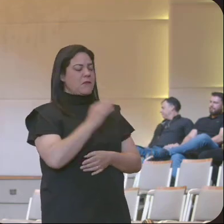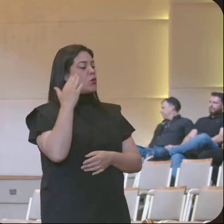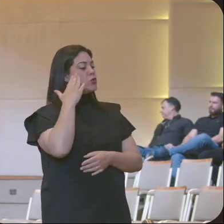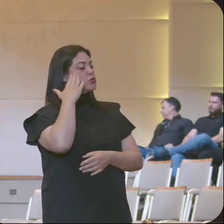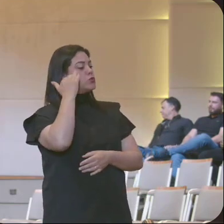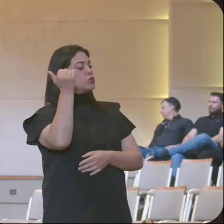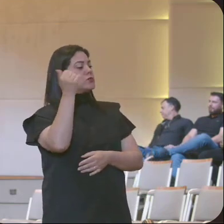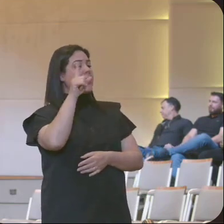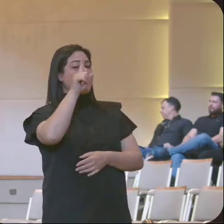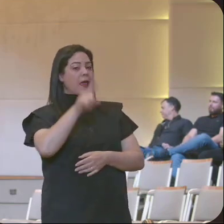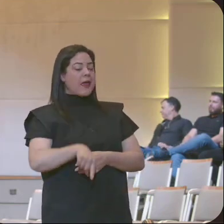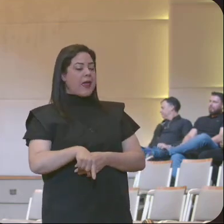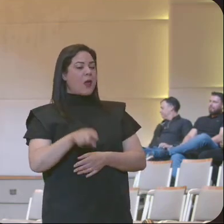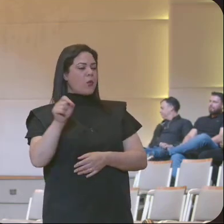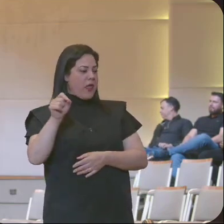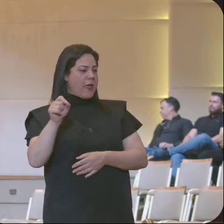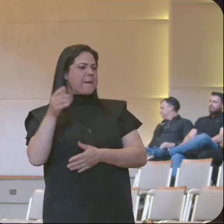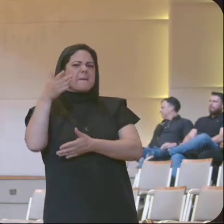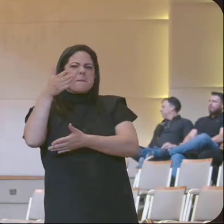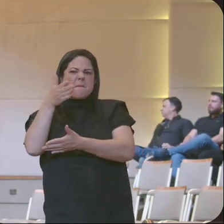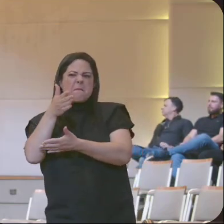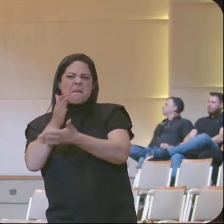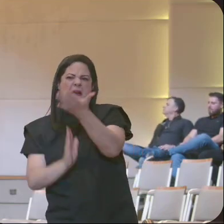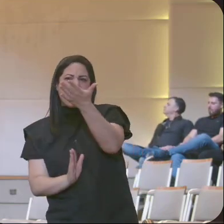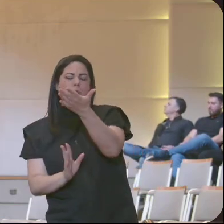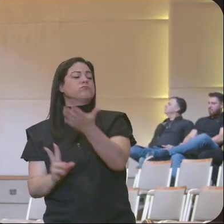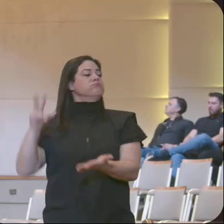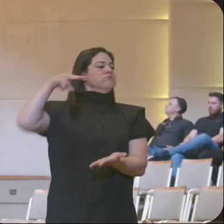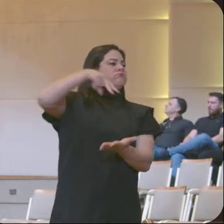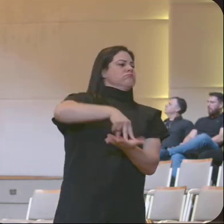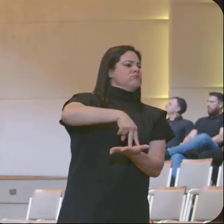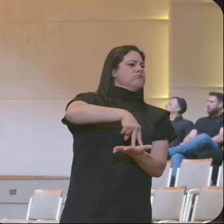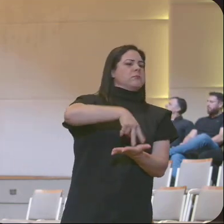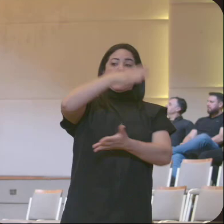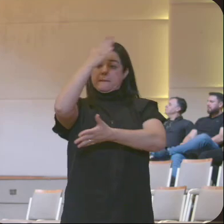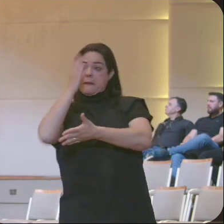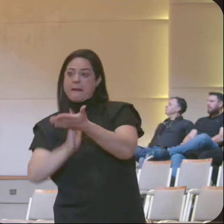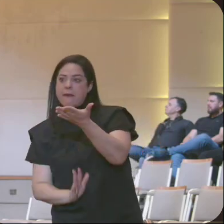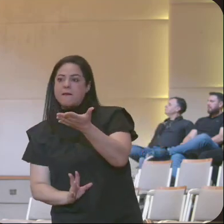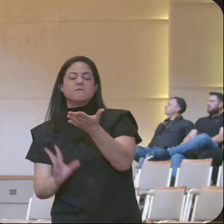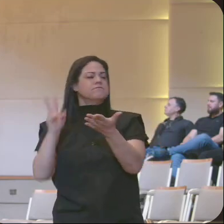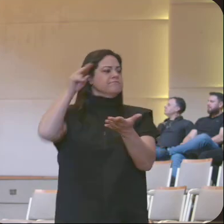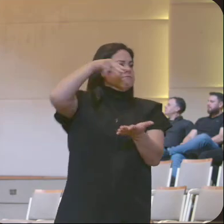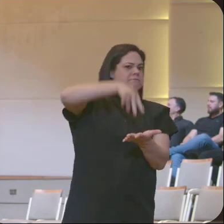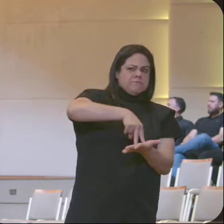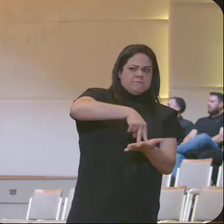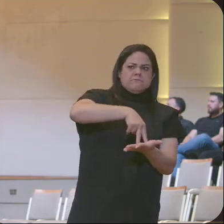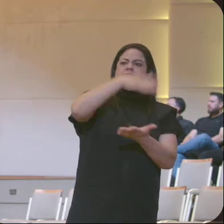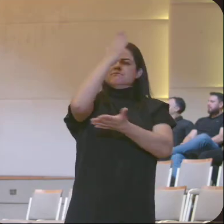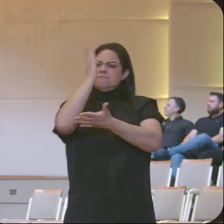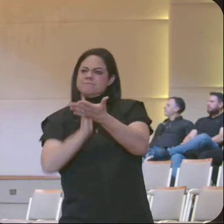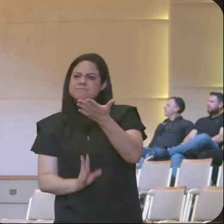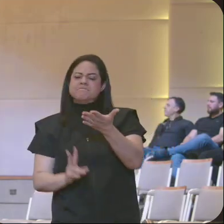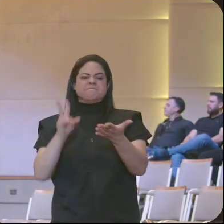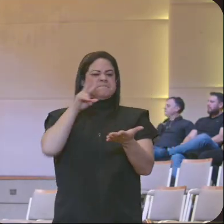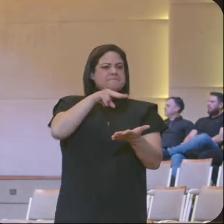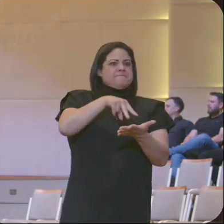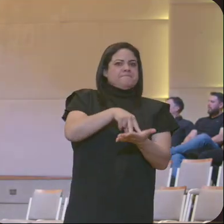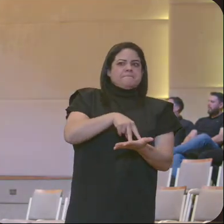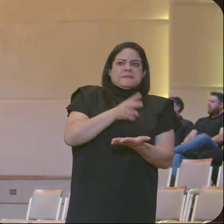se levantar de um fracasso após o outro, sem perder o